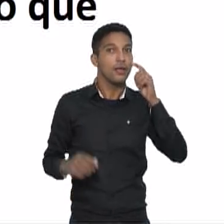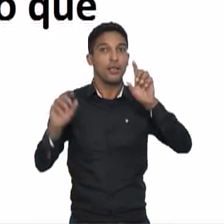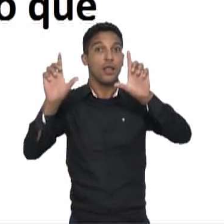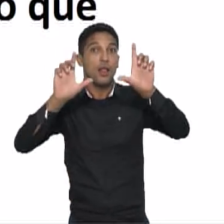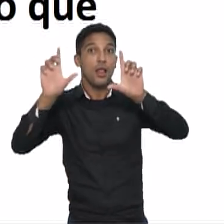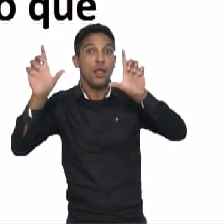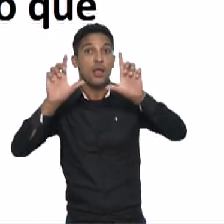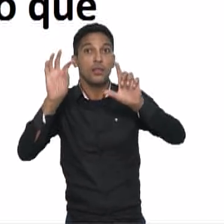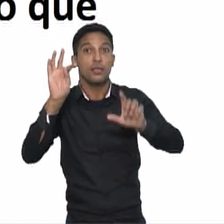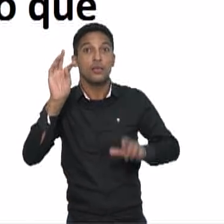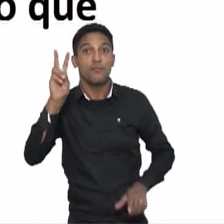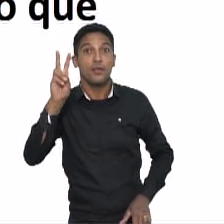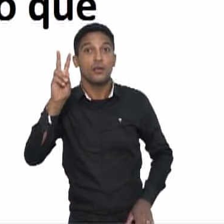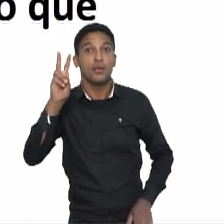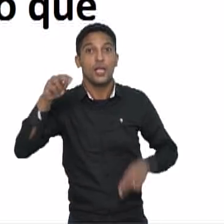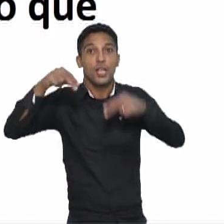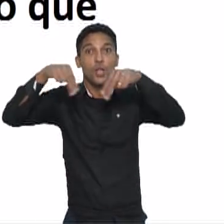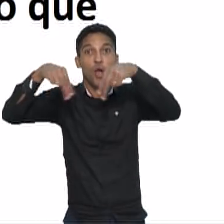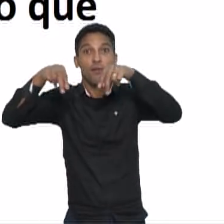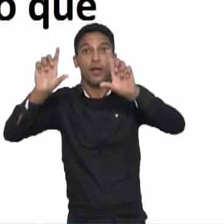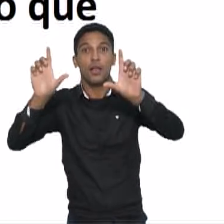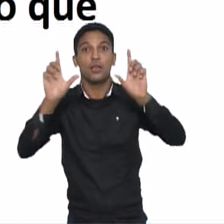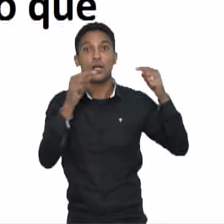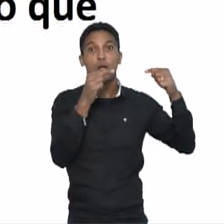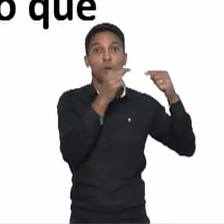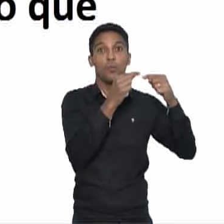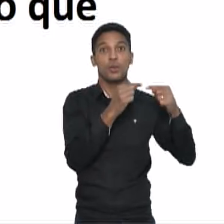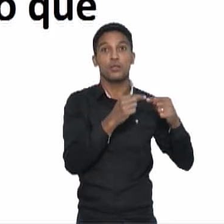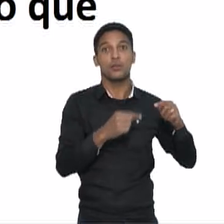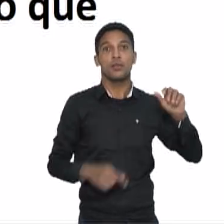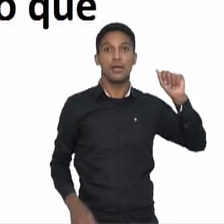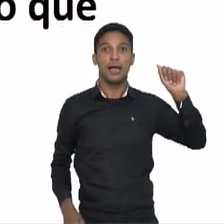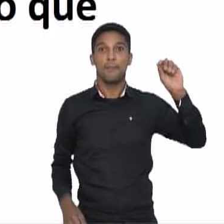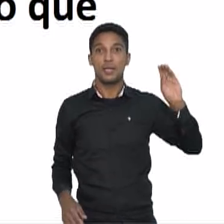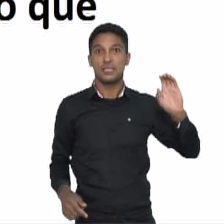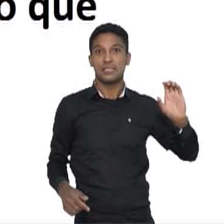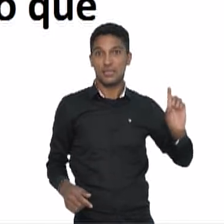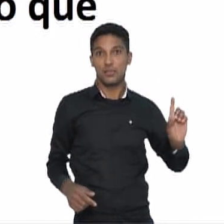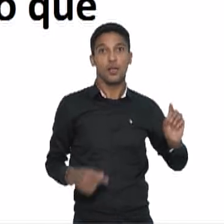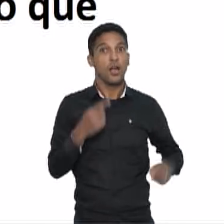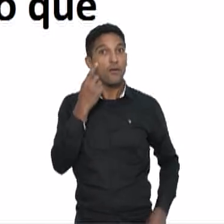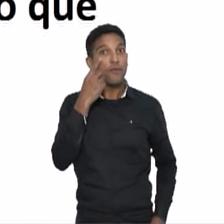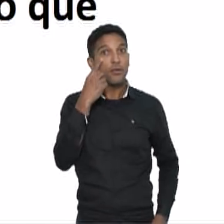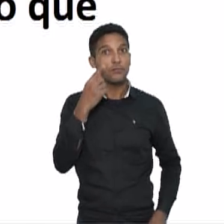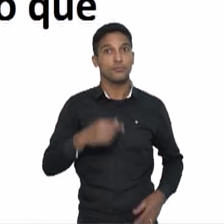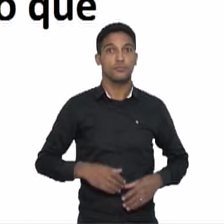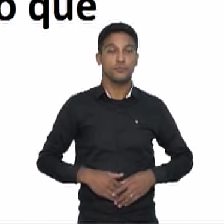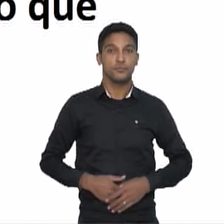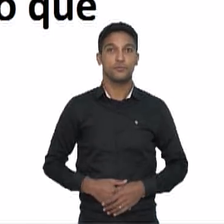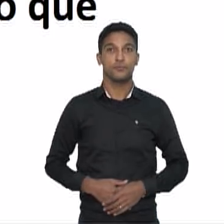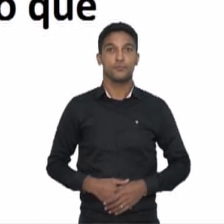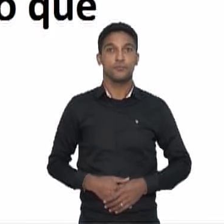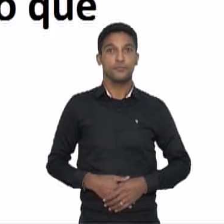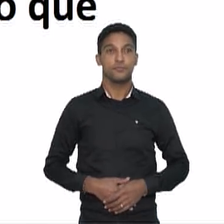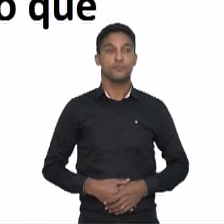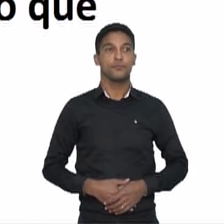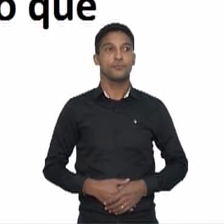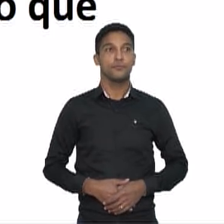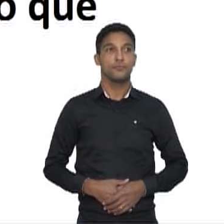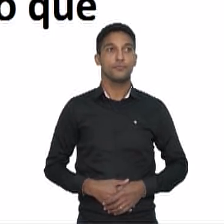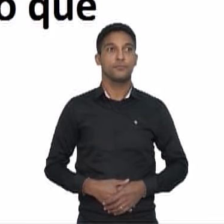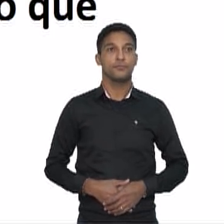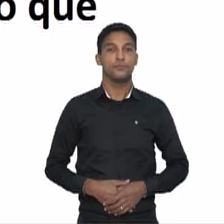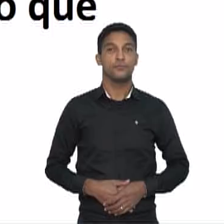com o público. C. A transformação dos capítulos em livros. D. O acúmulo de conteúdo